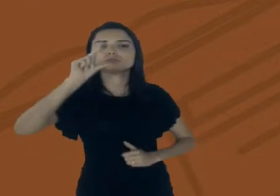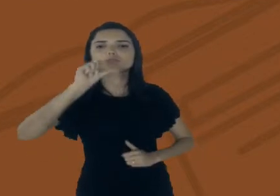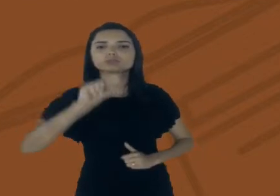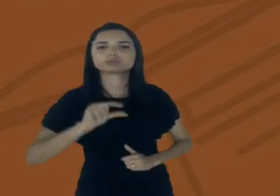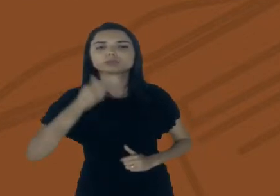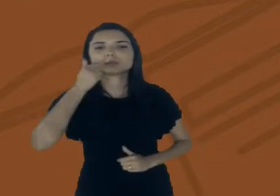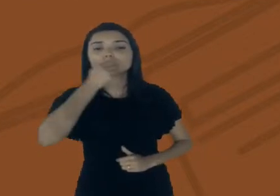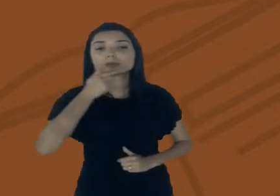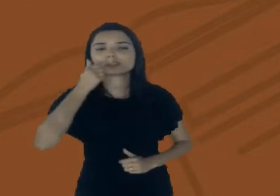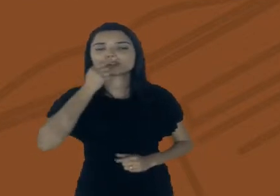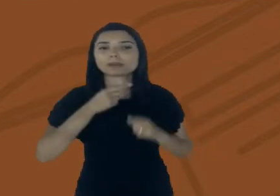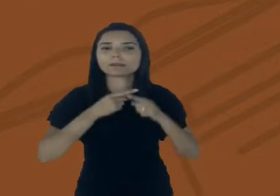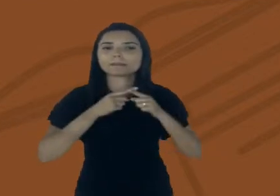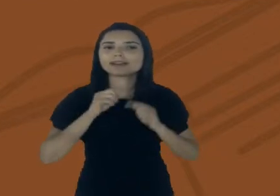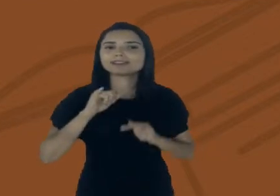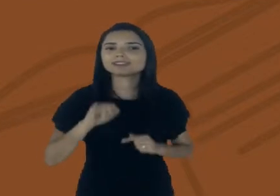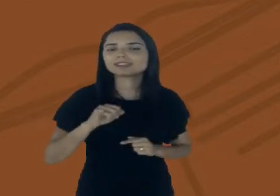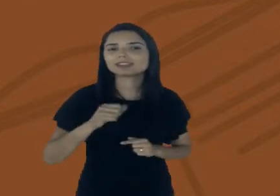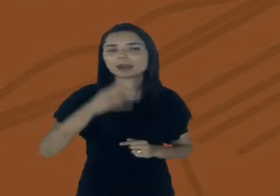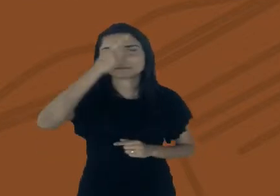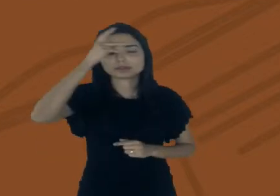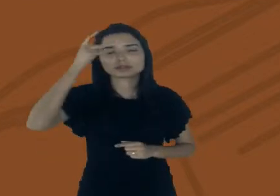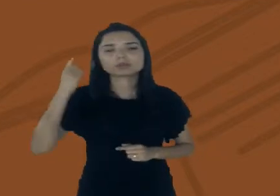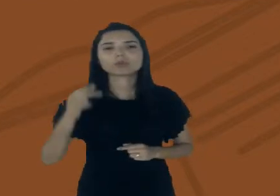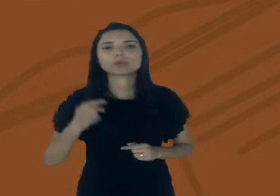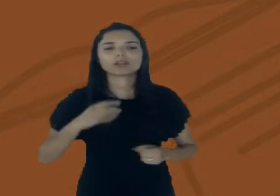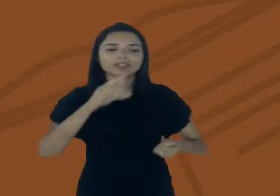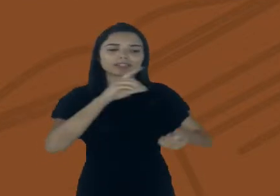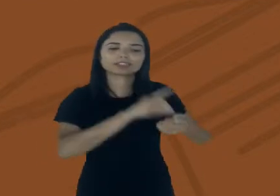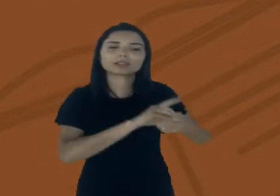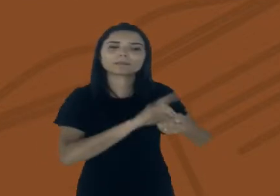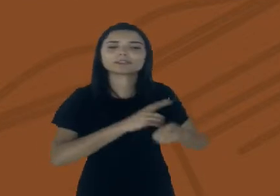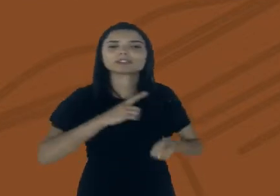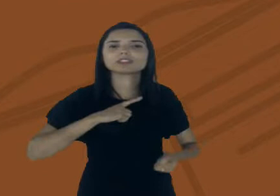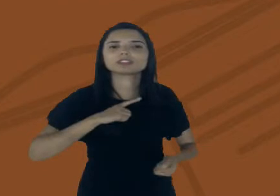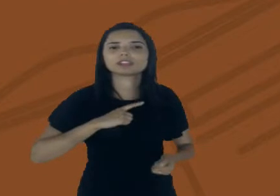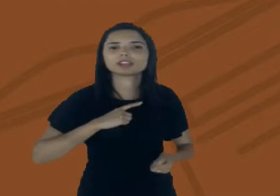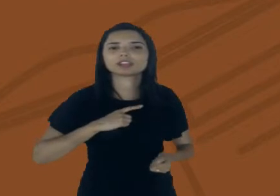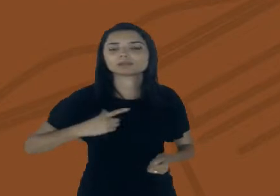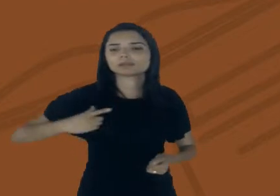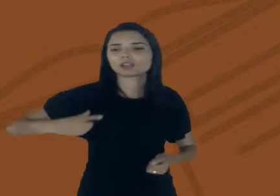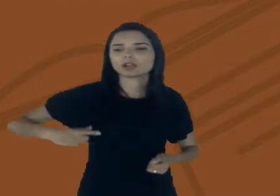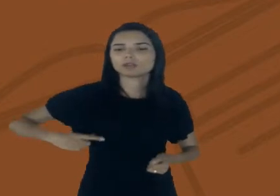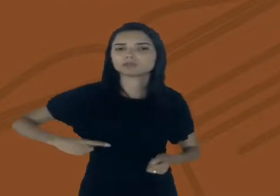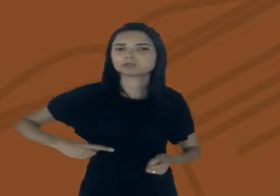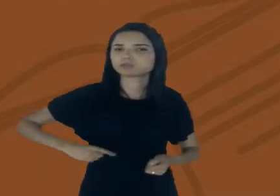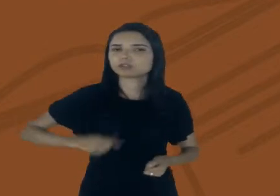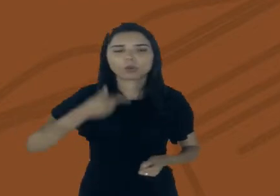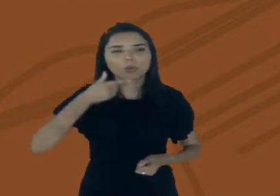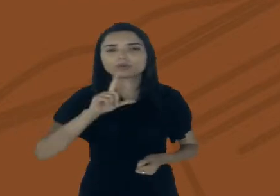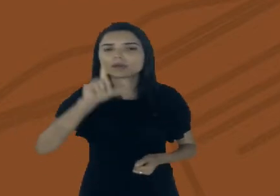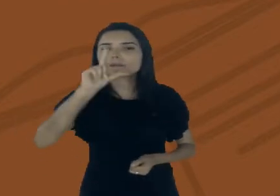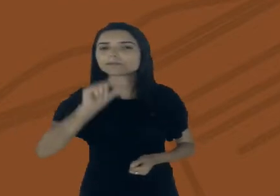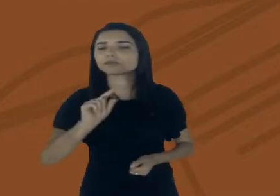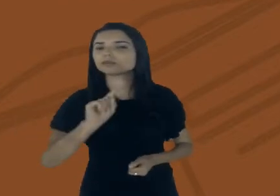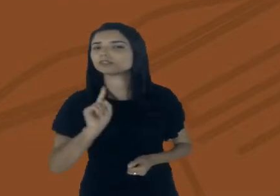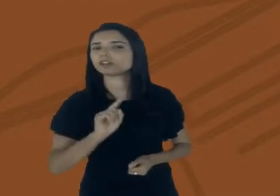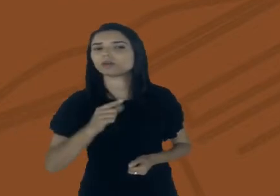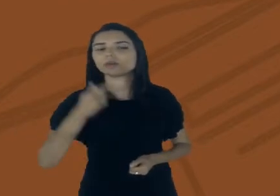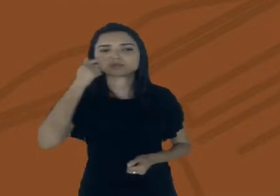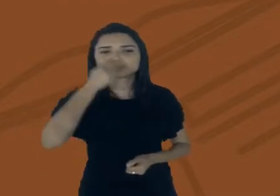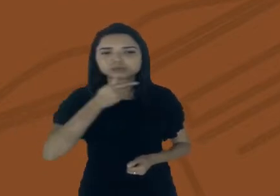que têm diabetes, a insulina não consegue diminuir essa taxa. Então, a hiperglicemia ela é constante. Ela